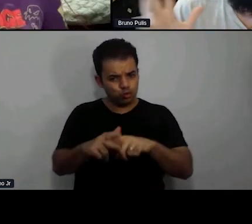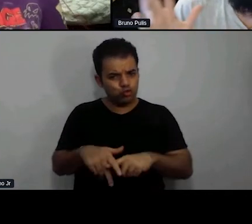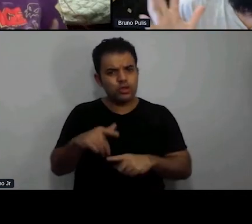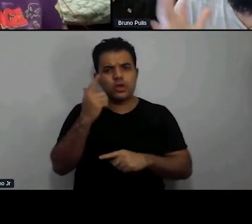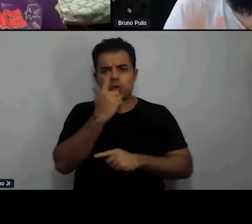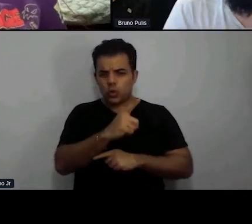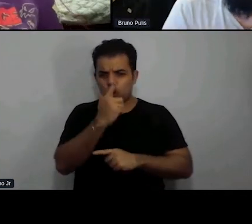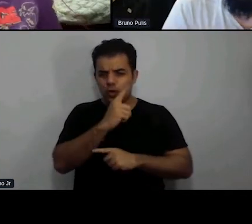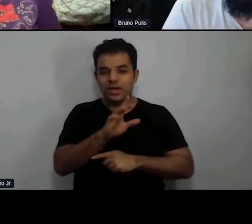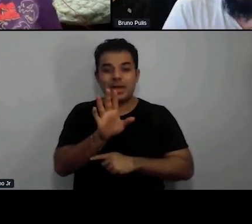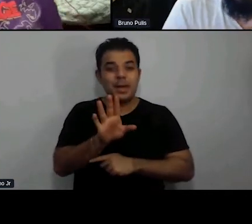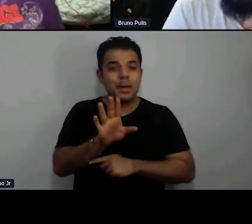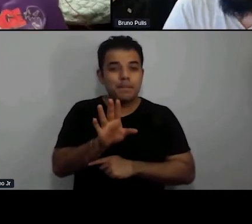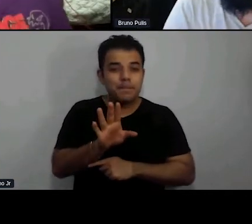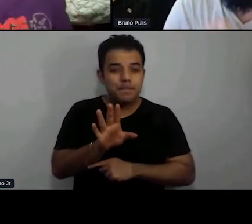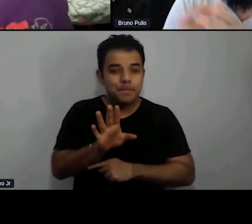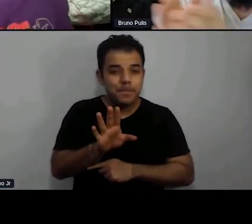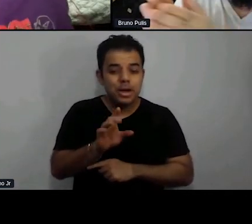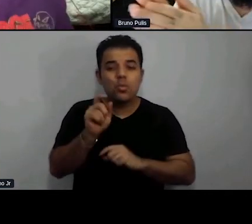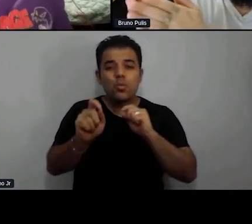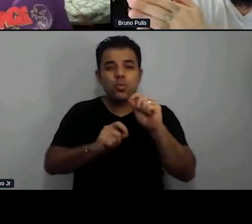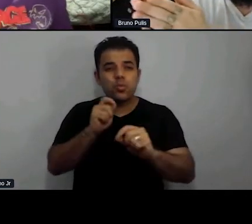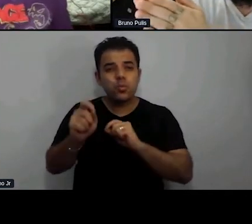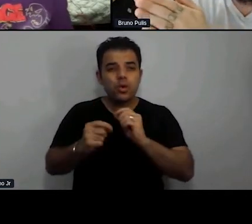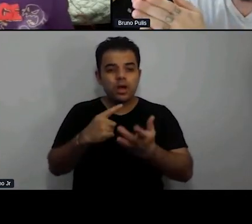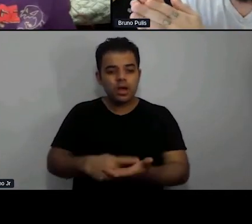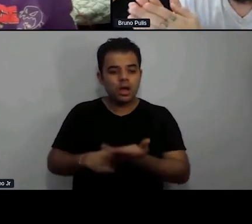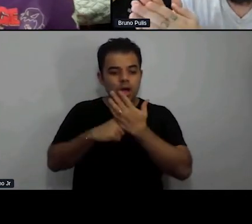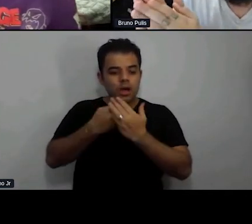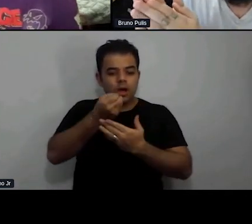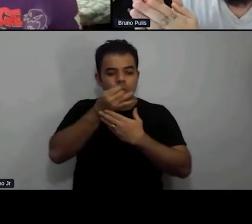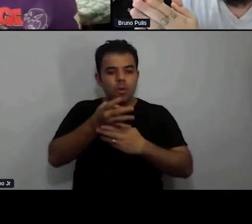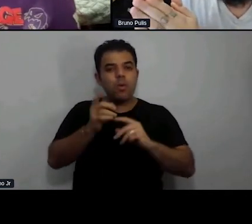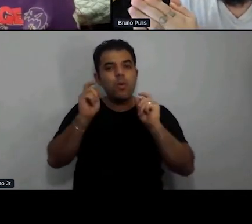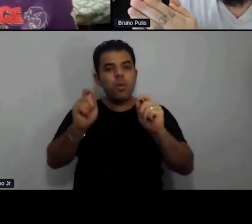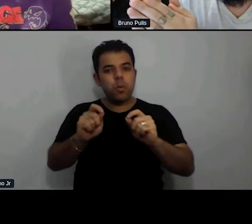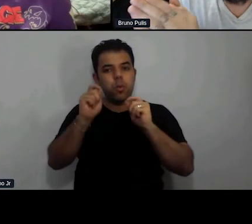que onera no final das contas? É porque você vai ter um mar